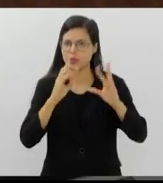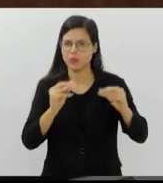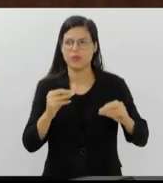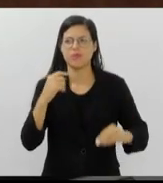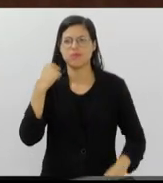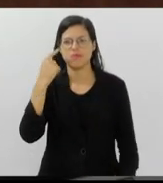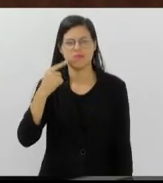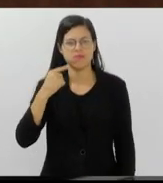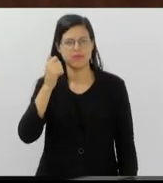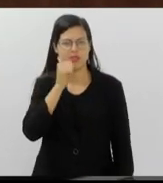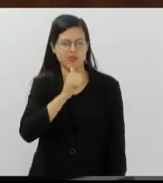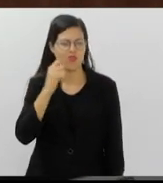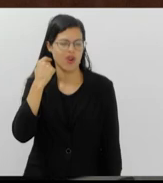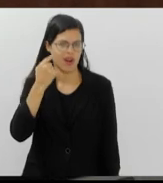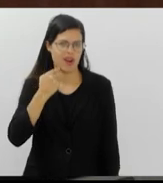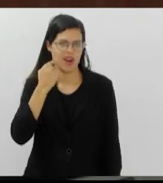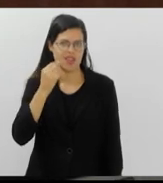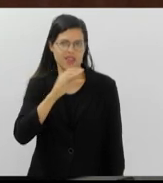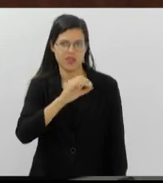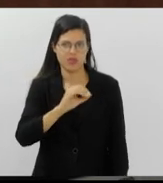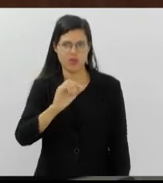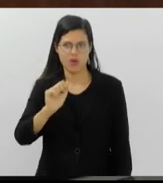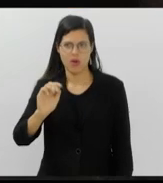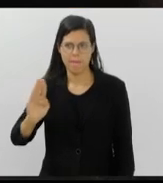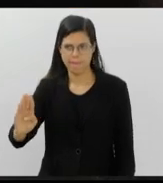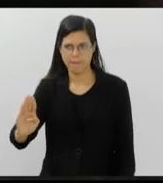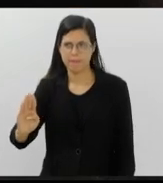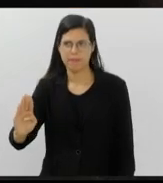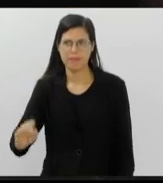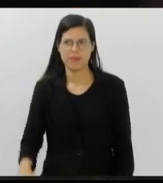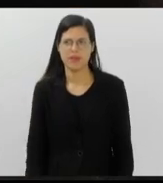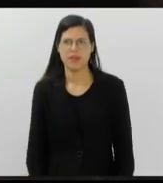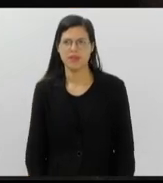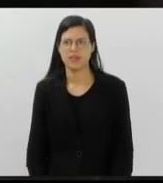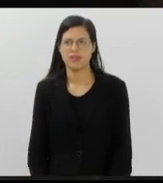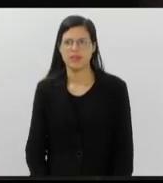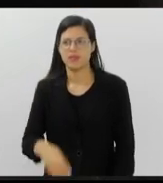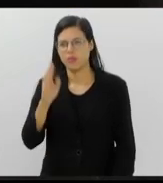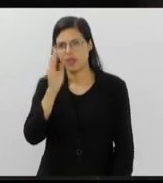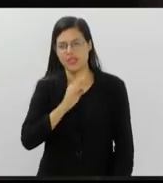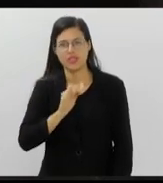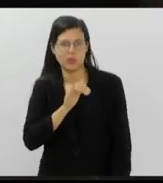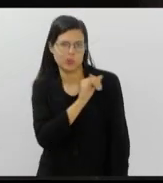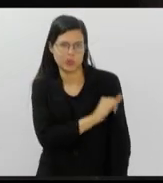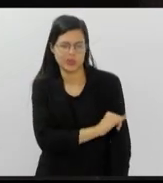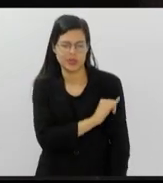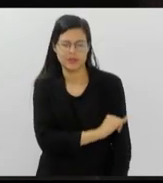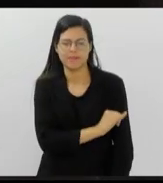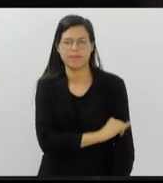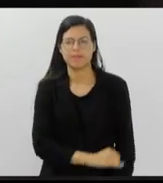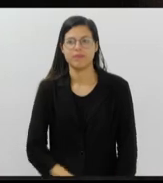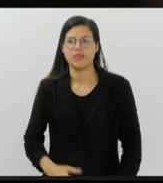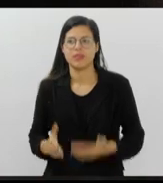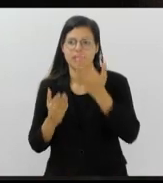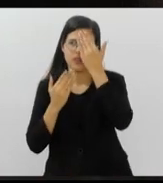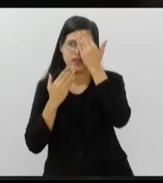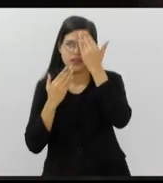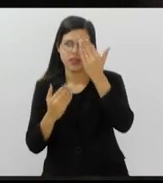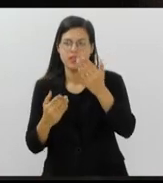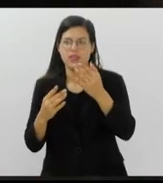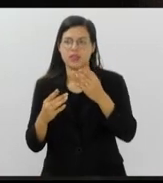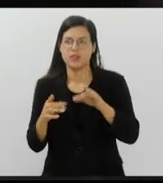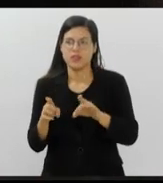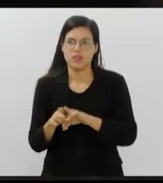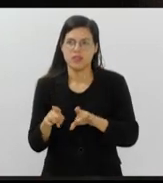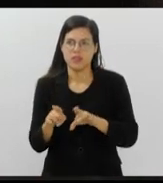Ordem dos Advogados do Brasil, da Seção do Rio de Janeiro. E agradeço também a ela,